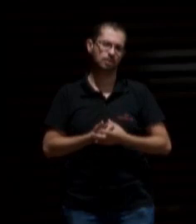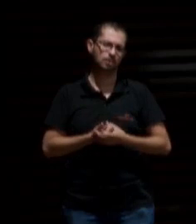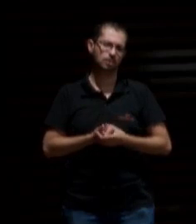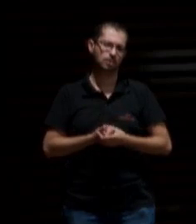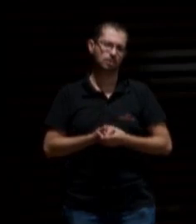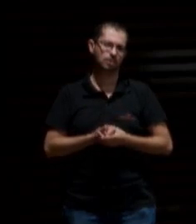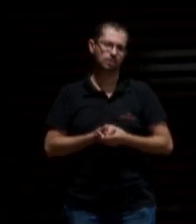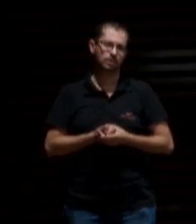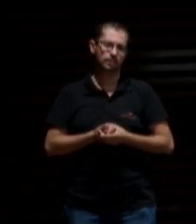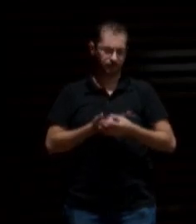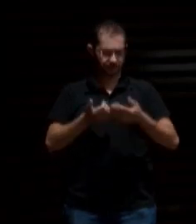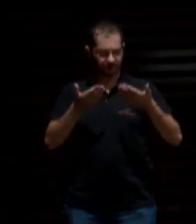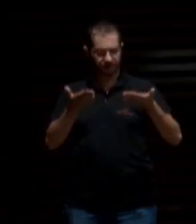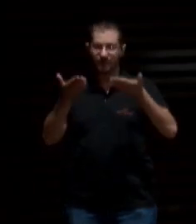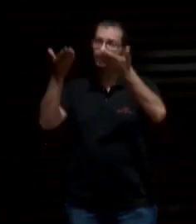Receba o Senhor Jesus.